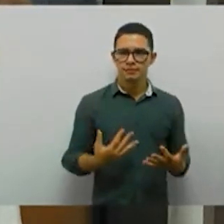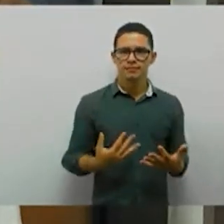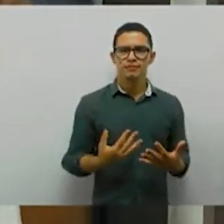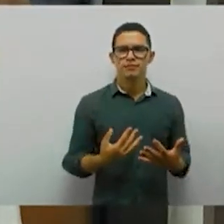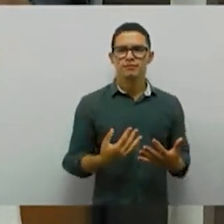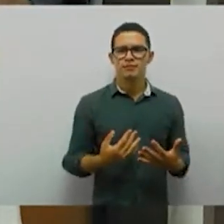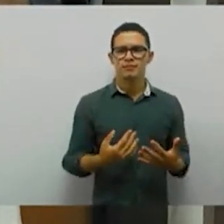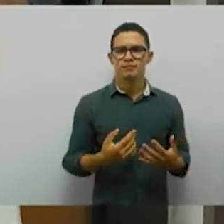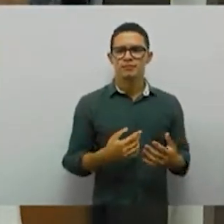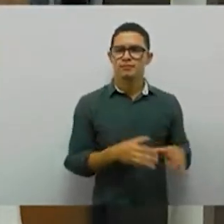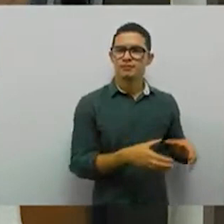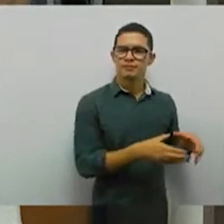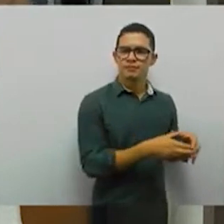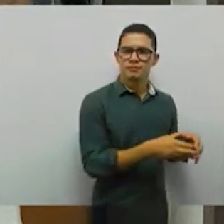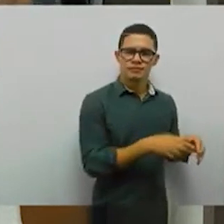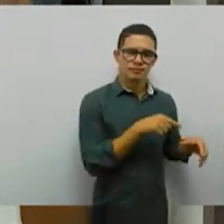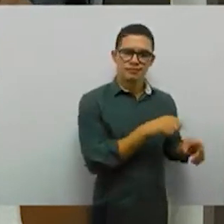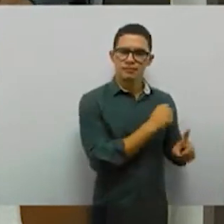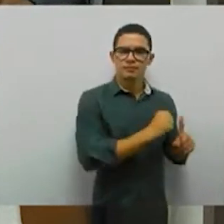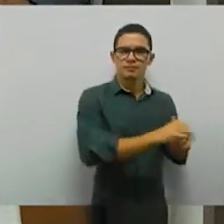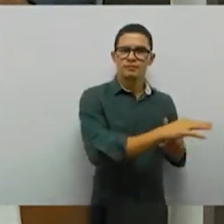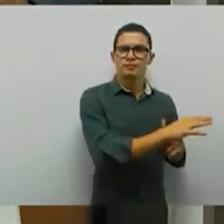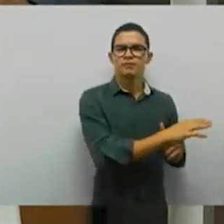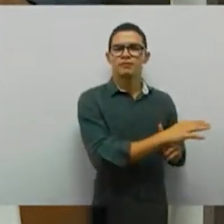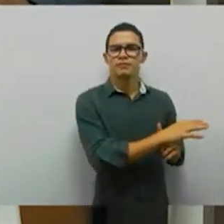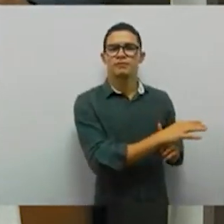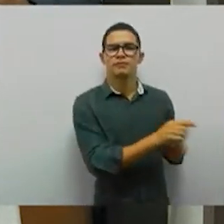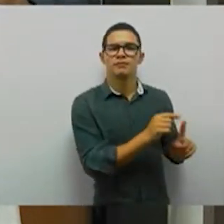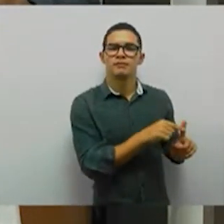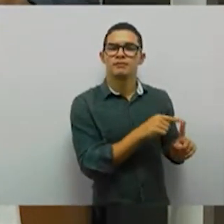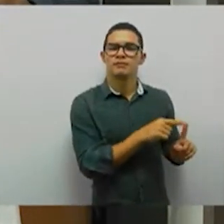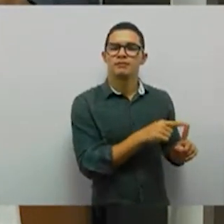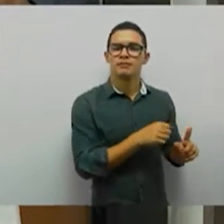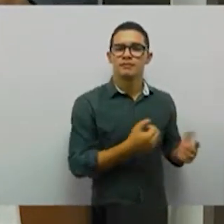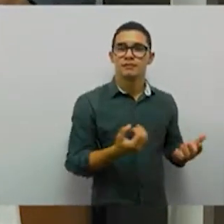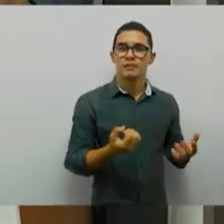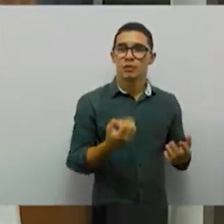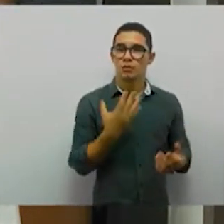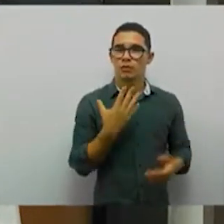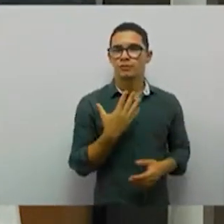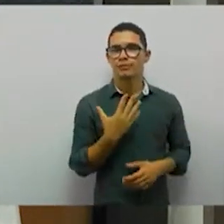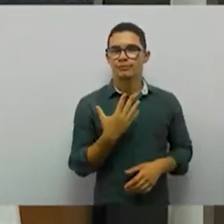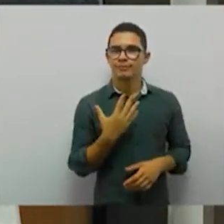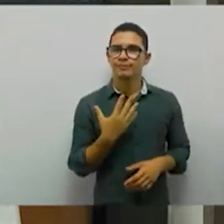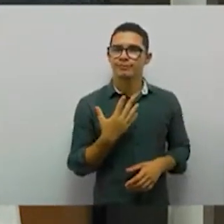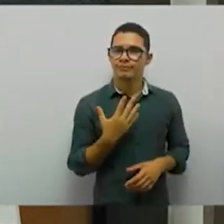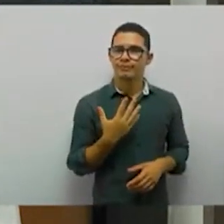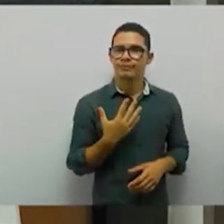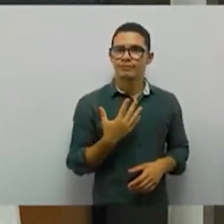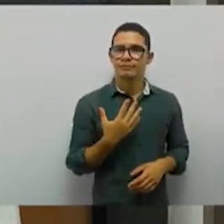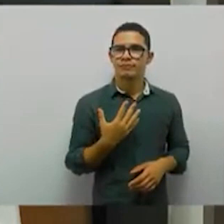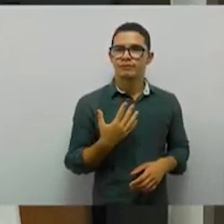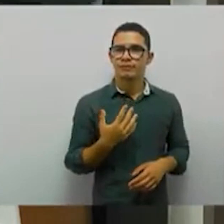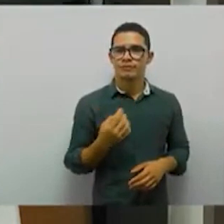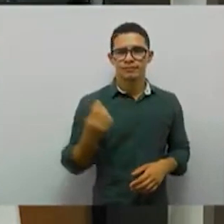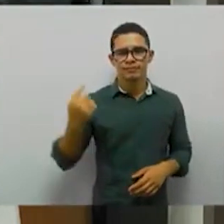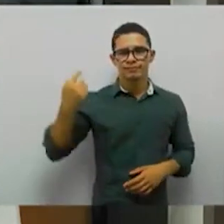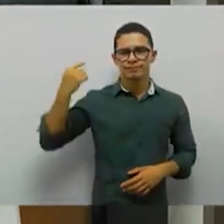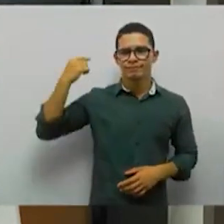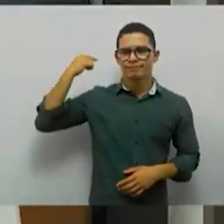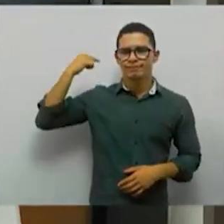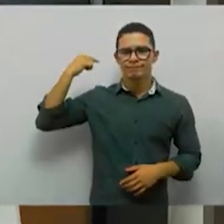é chovendo molhado eu fico assim muito feliz de poder mesmo antes de ser